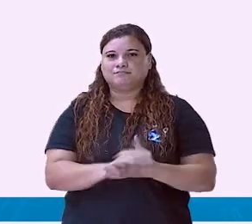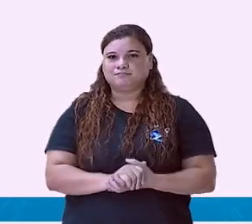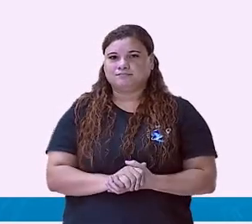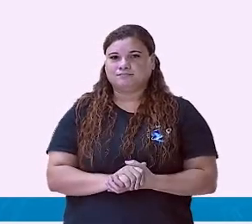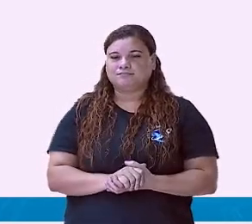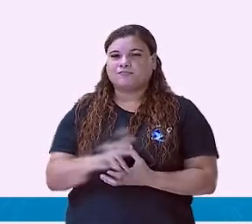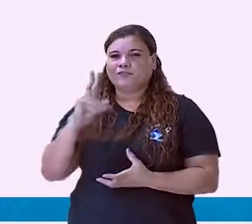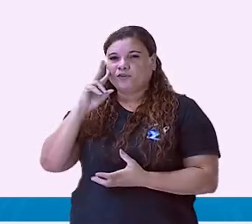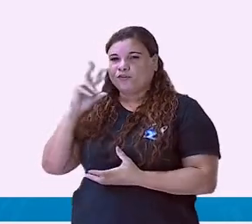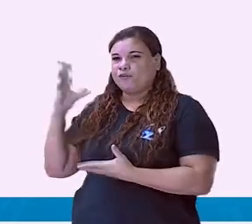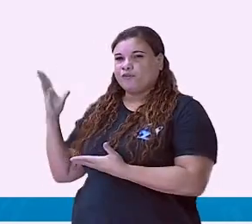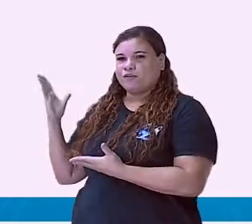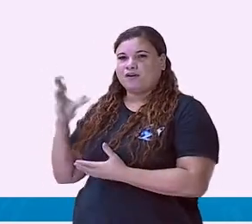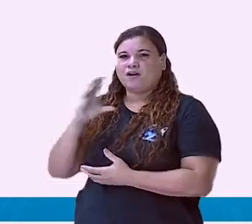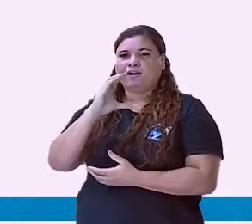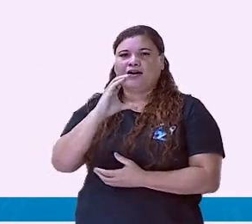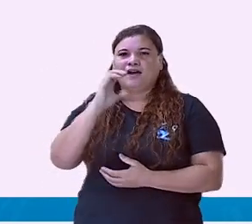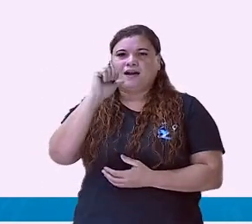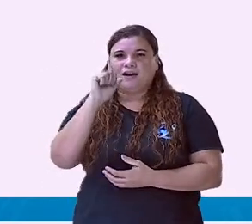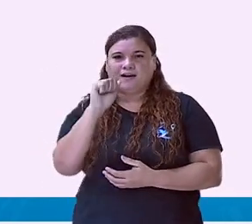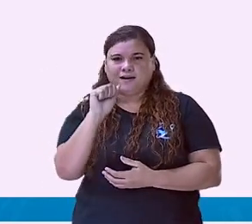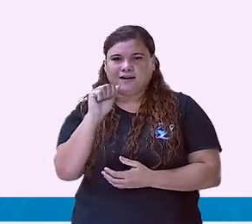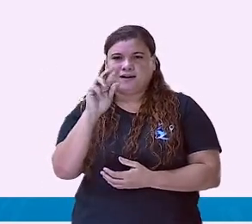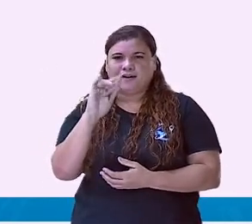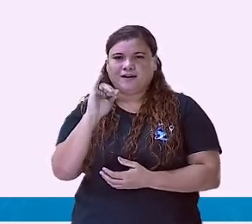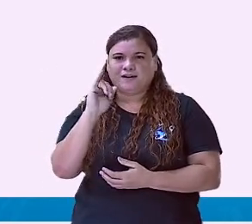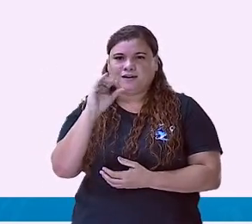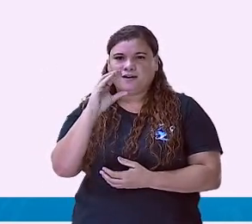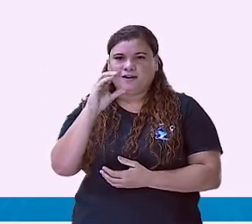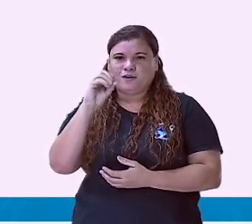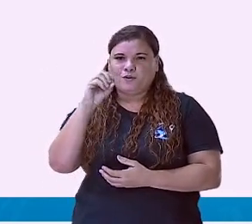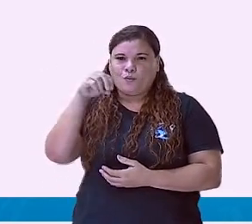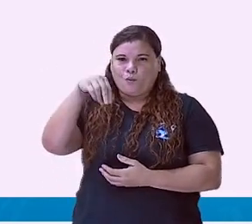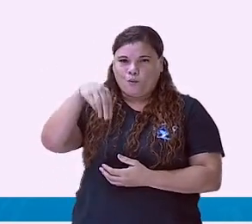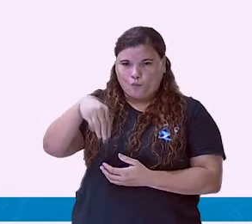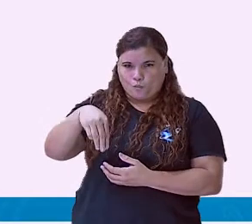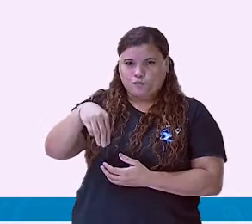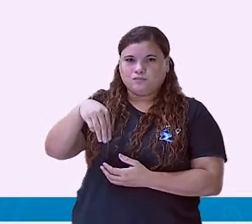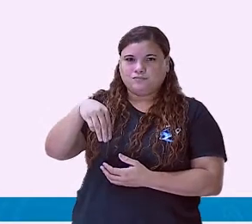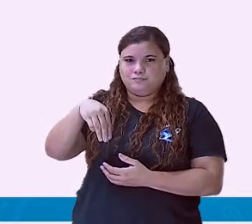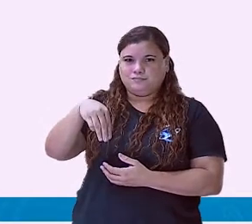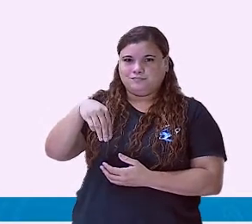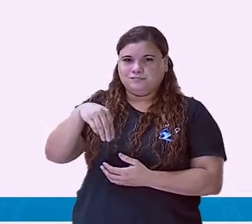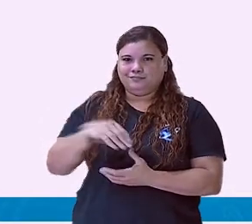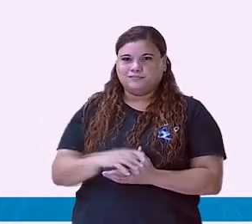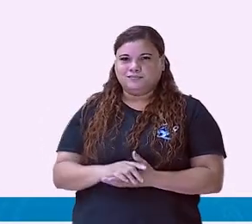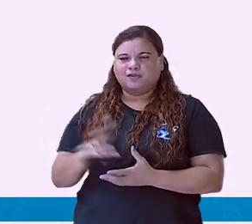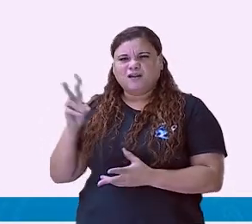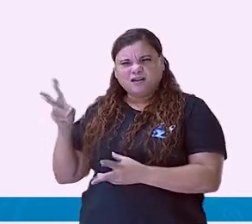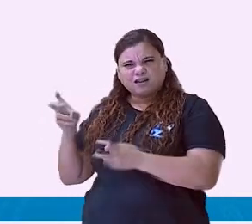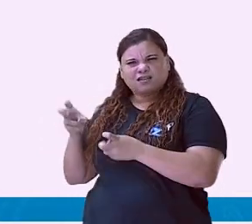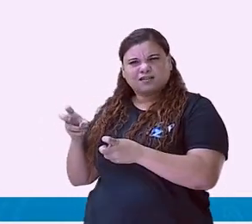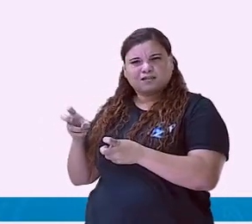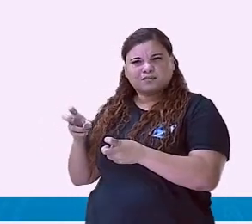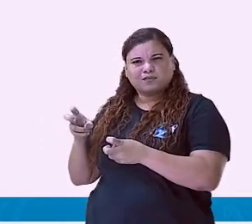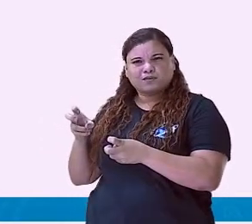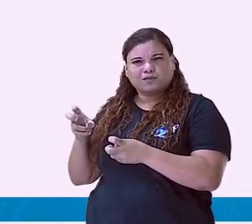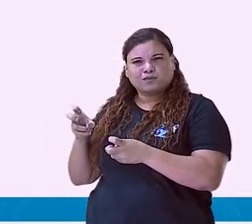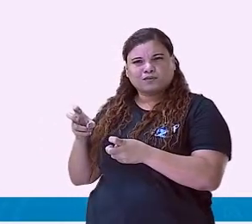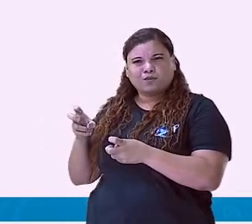Comunidade do Caribe. Percebam que os países, eles que têm essa proximidade